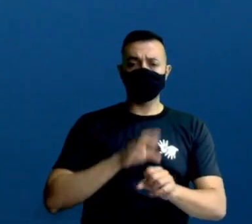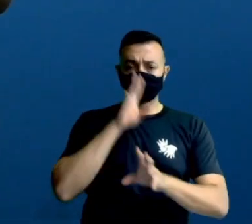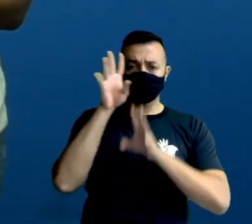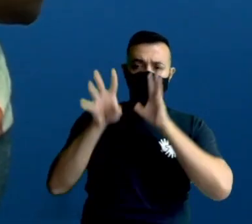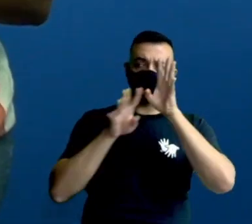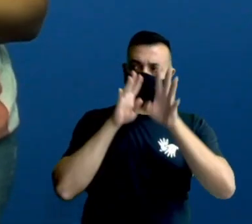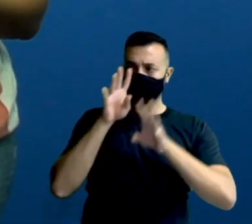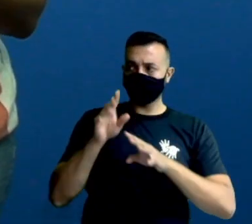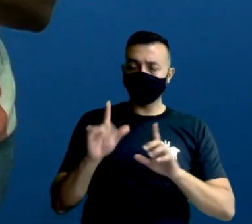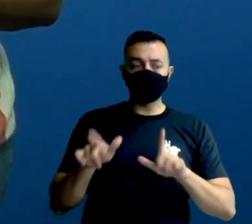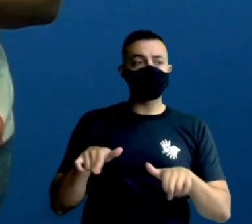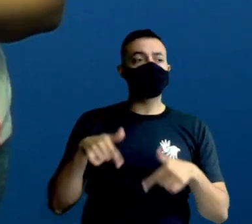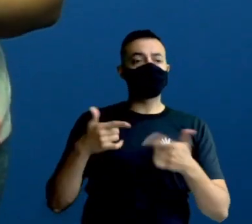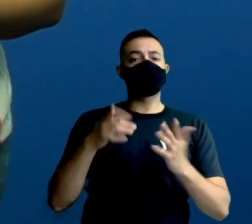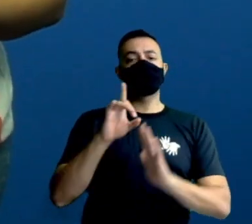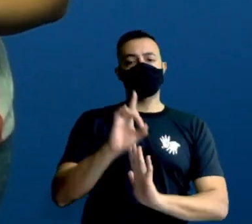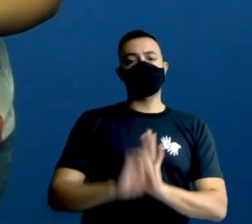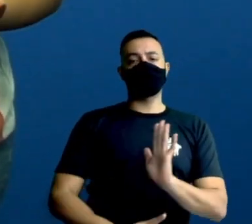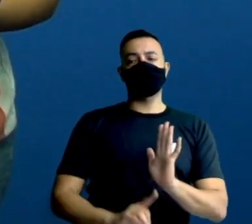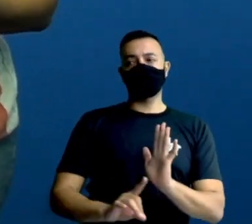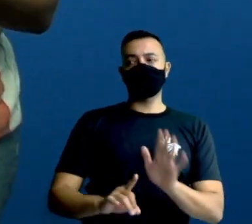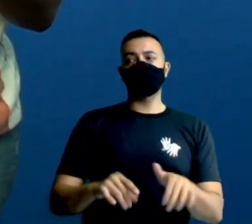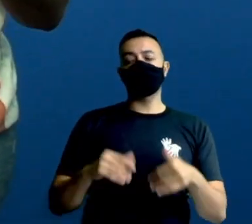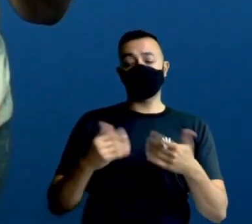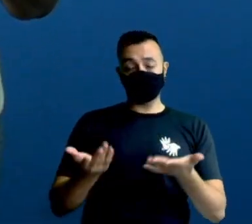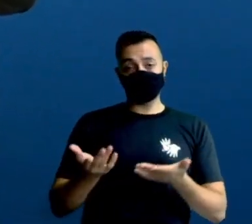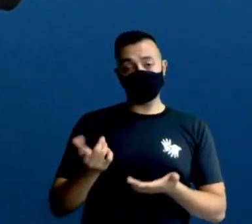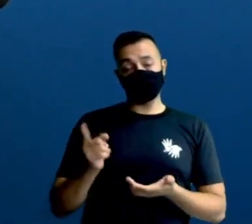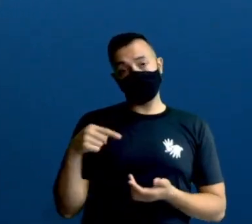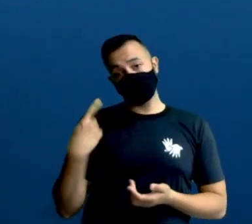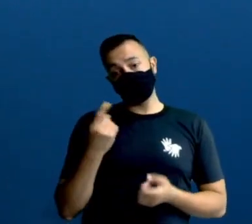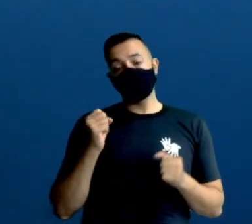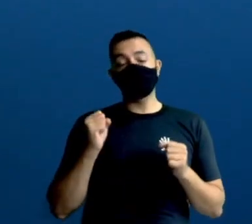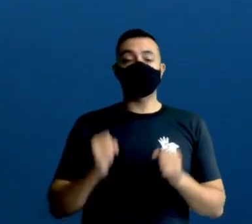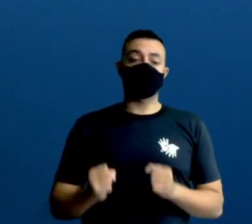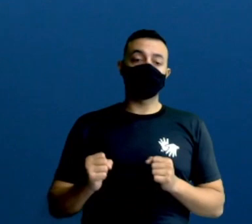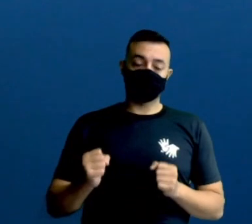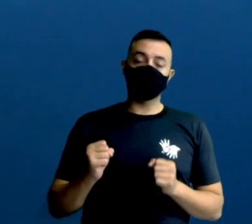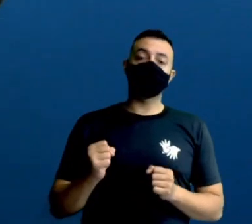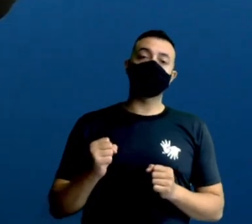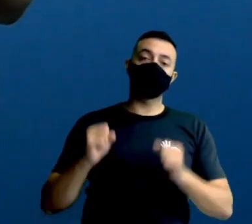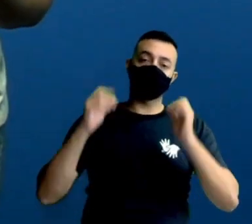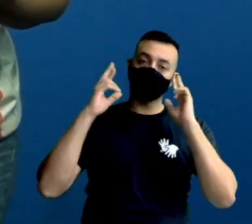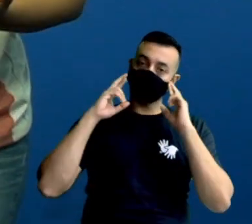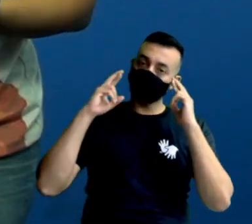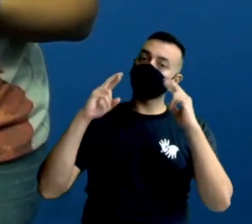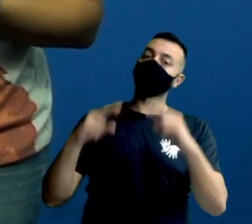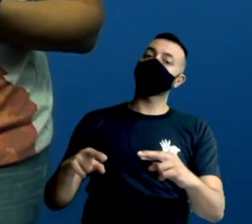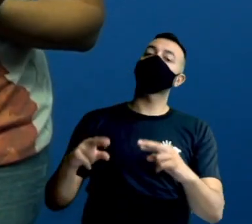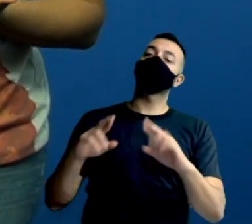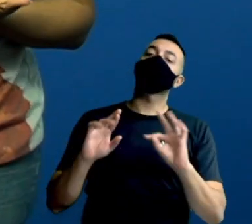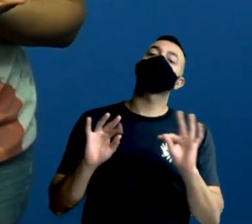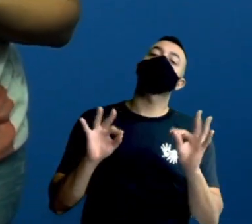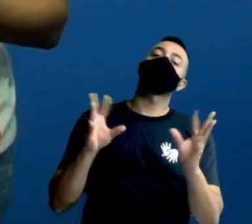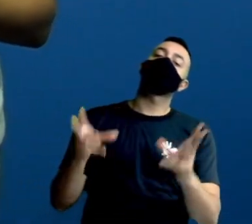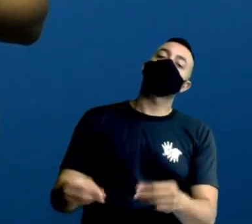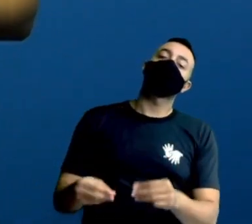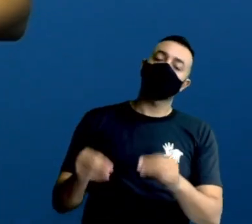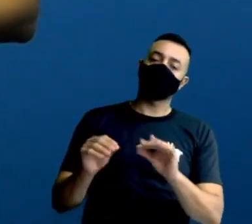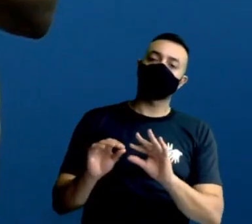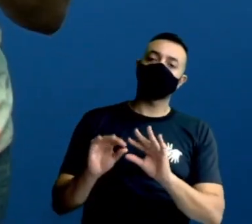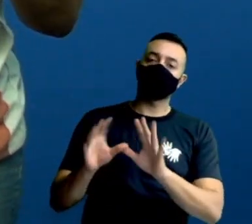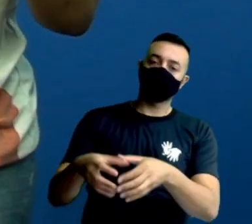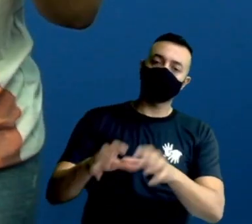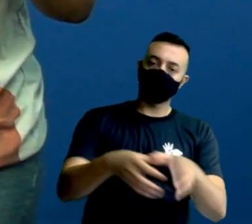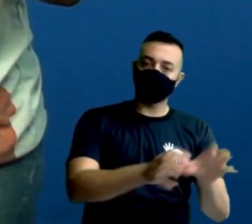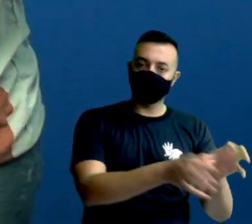continuam lutando pelo direito a essas terras. E aí cabe a gente, até como uma forma de respeito a todas as outras tribos,